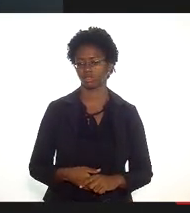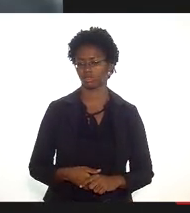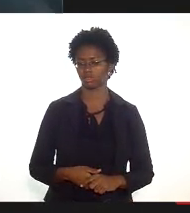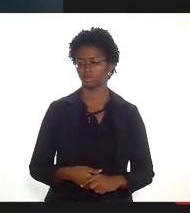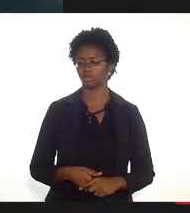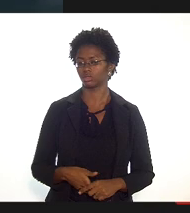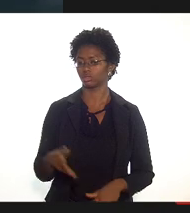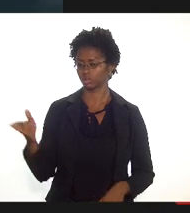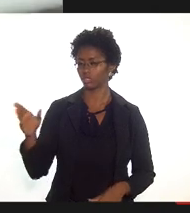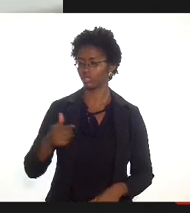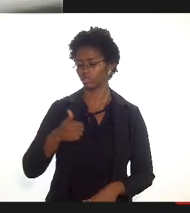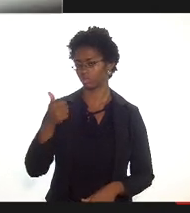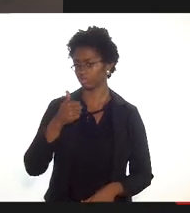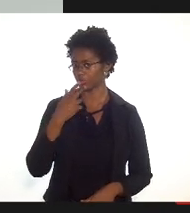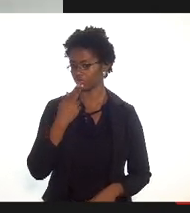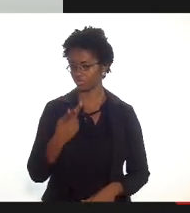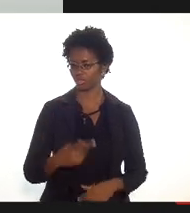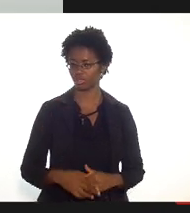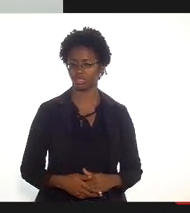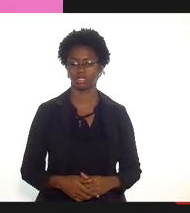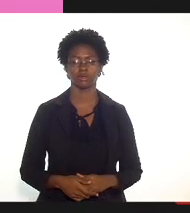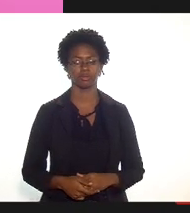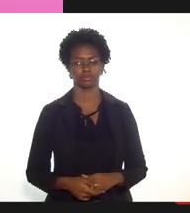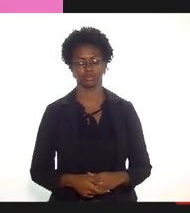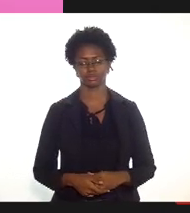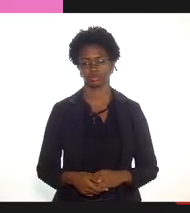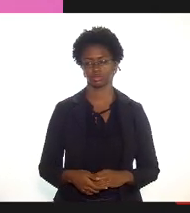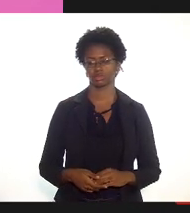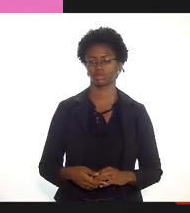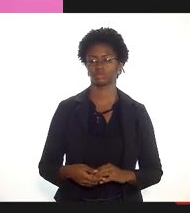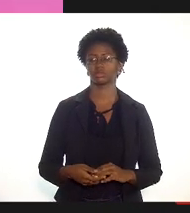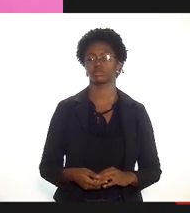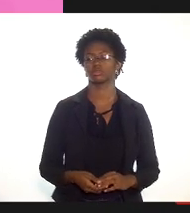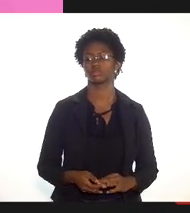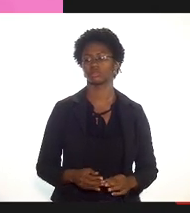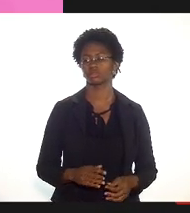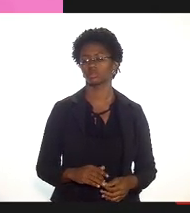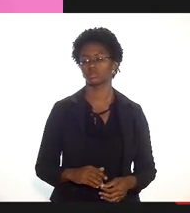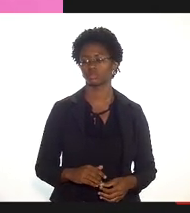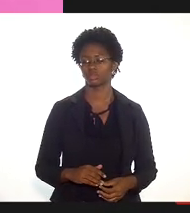Pinheiro falar na minha frente. Obrigado, Paulo. Me inscreve obrigado. Depois.